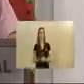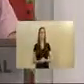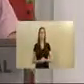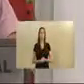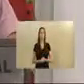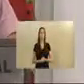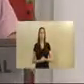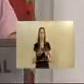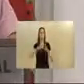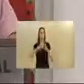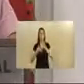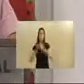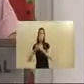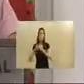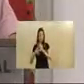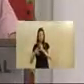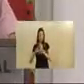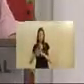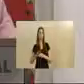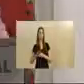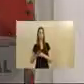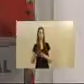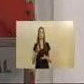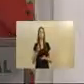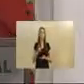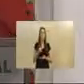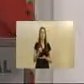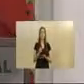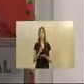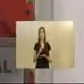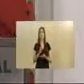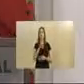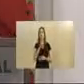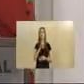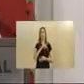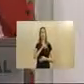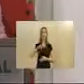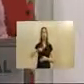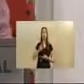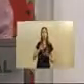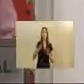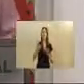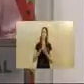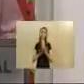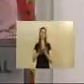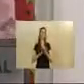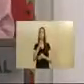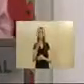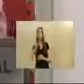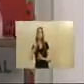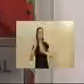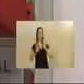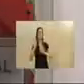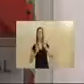essas olimpíadas não estão custando absolutamente nada para os cofres públicos e as próprias associações de moradores que